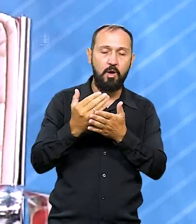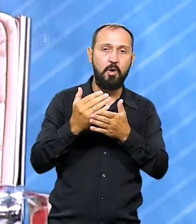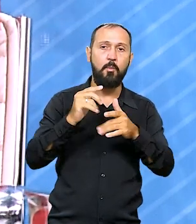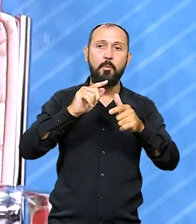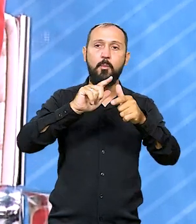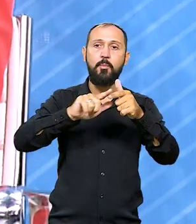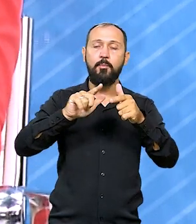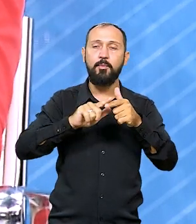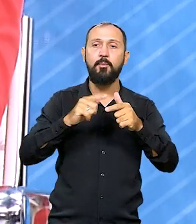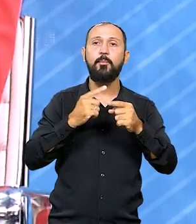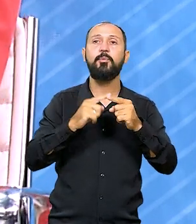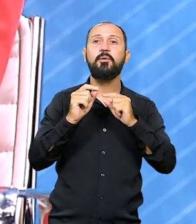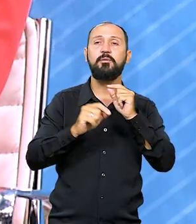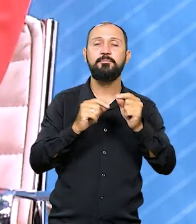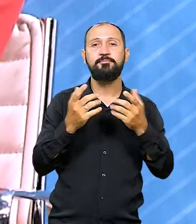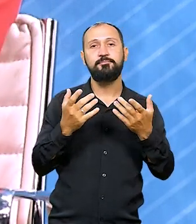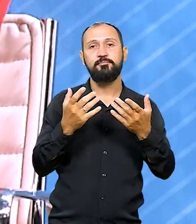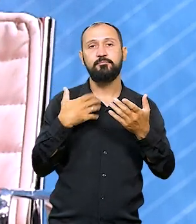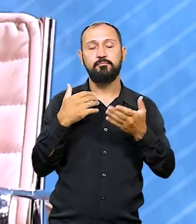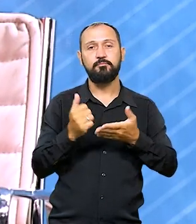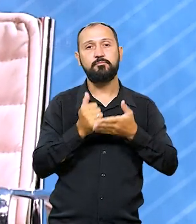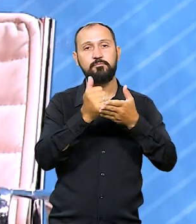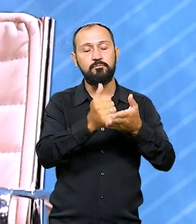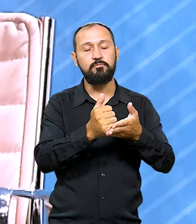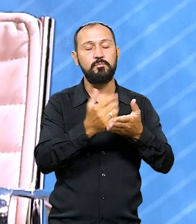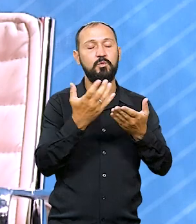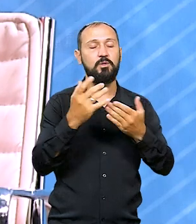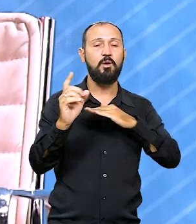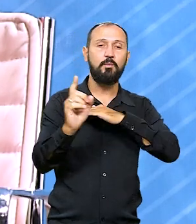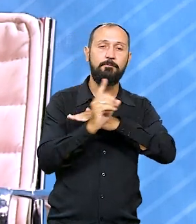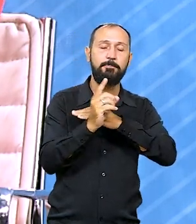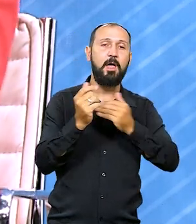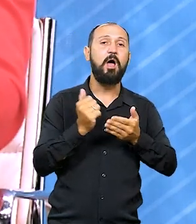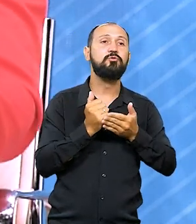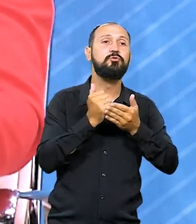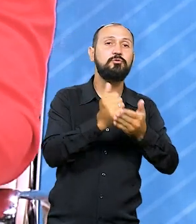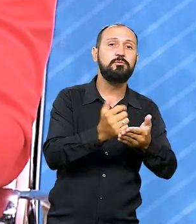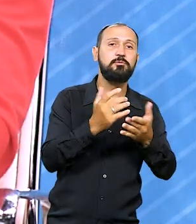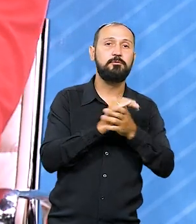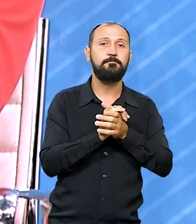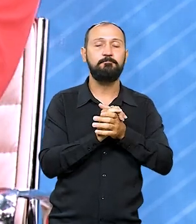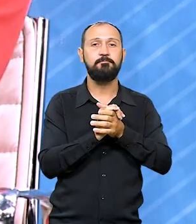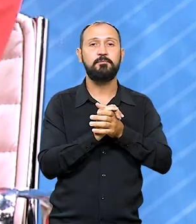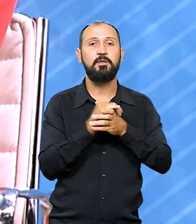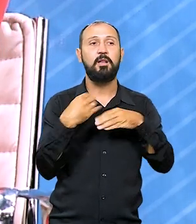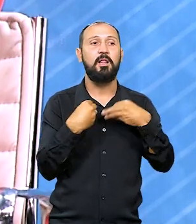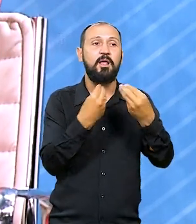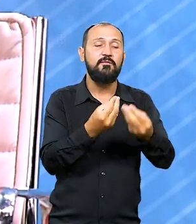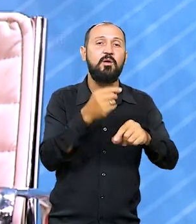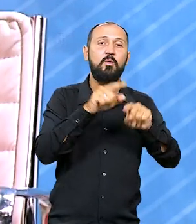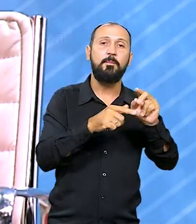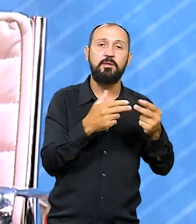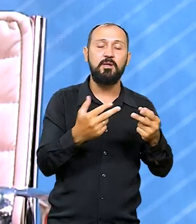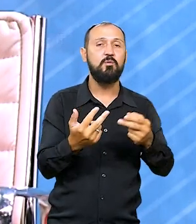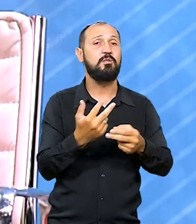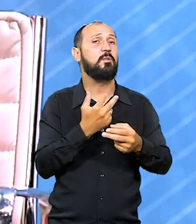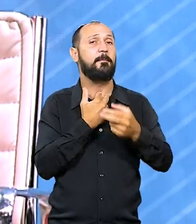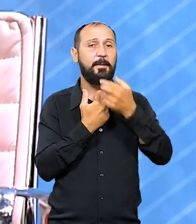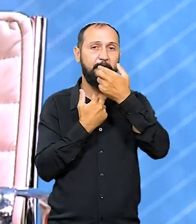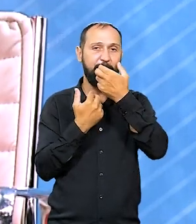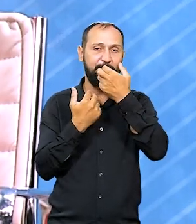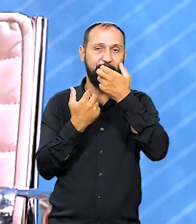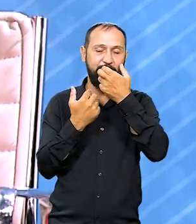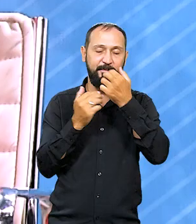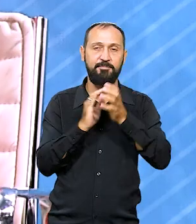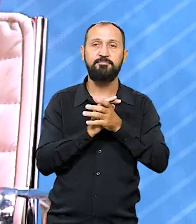em algumas situações porque quer ajudar o cliente, faz um favor, acaba levando algo que não é para